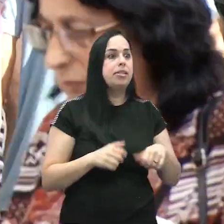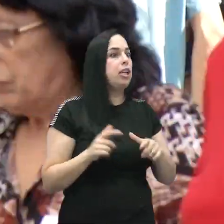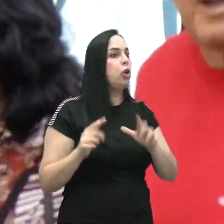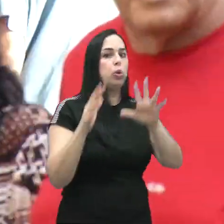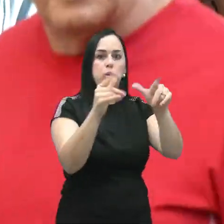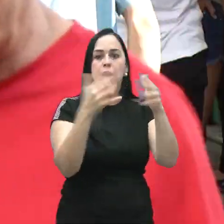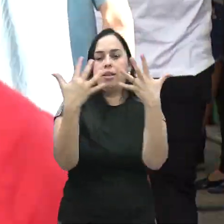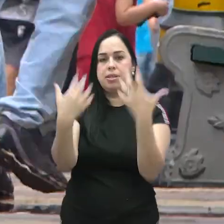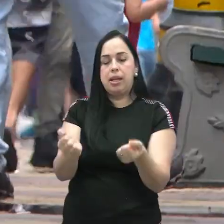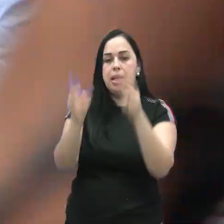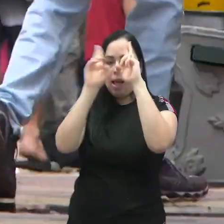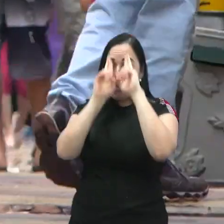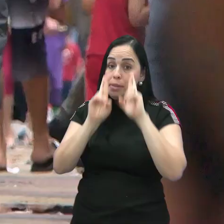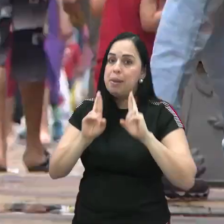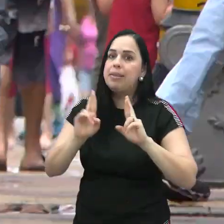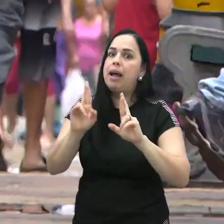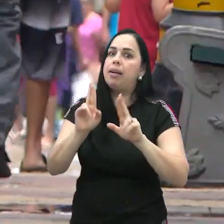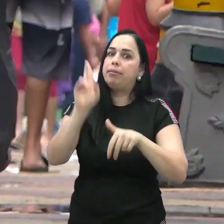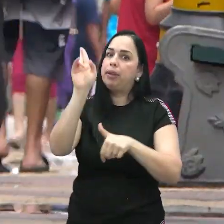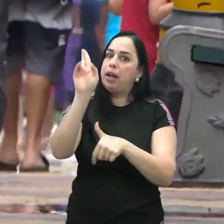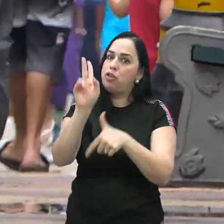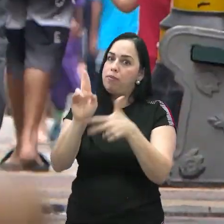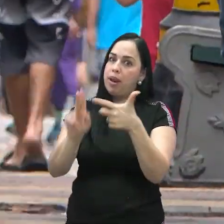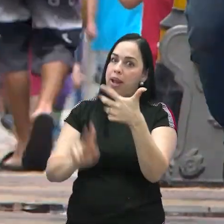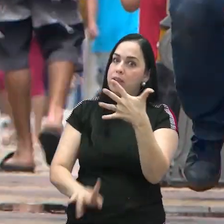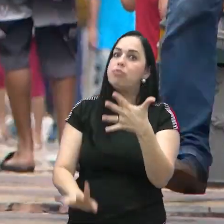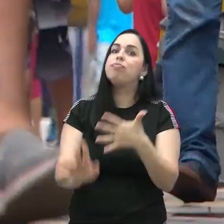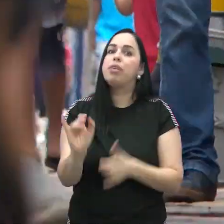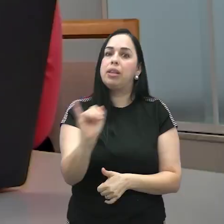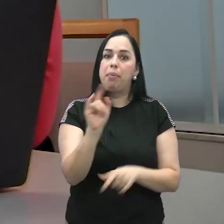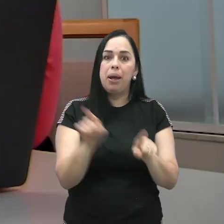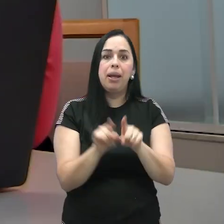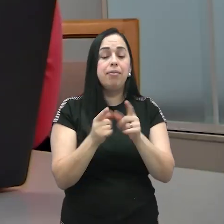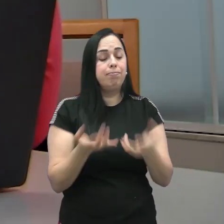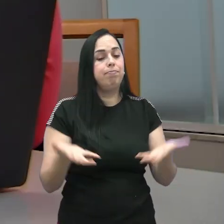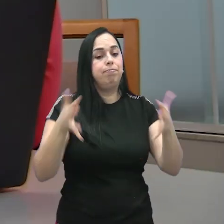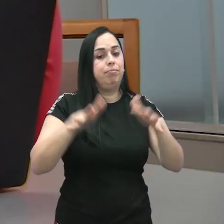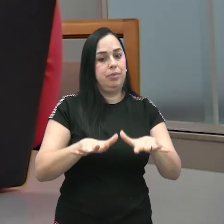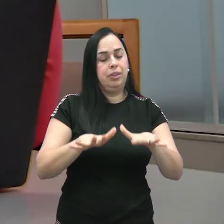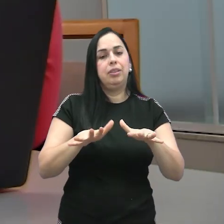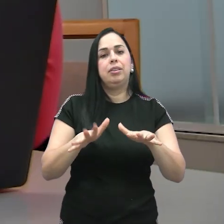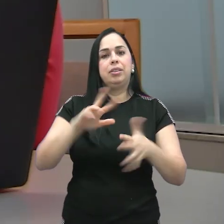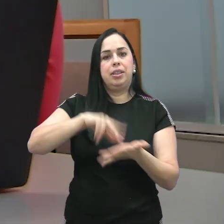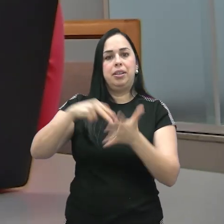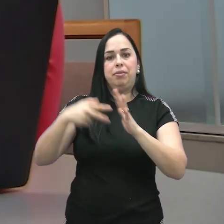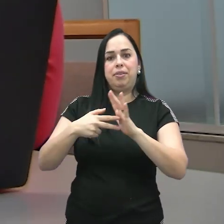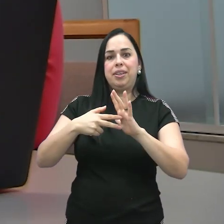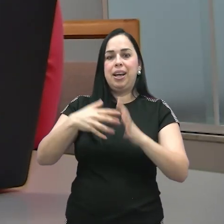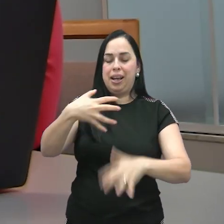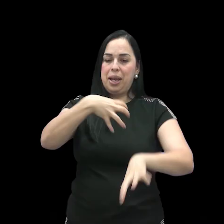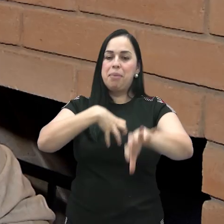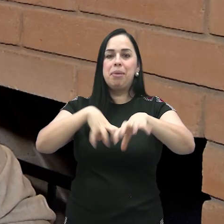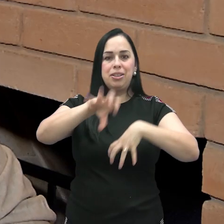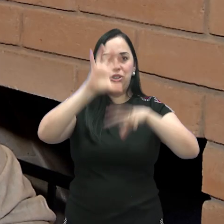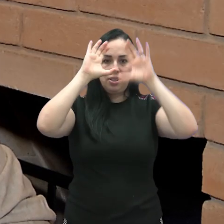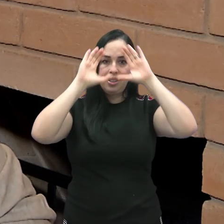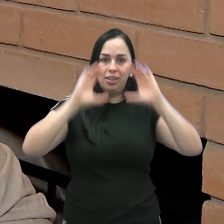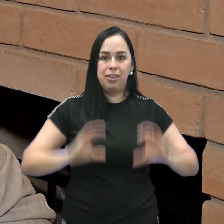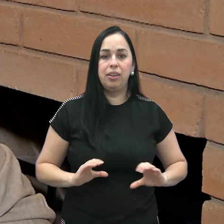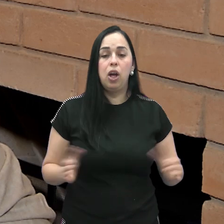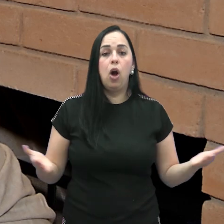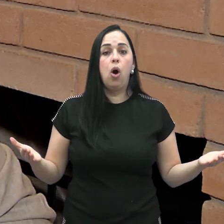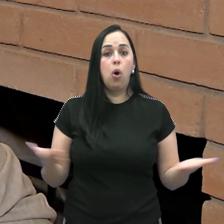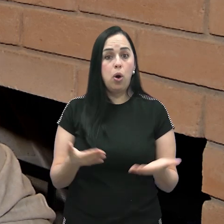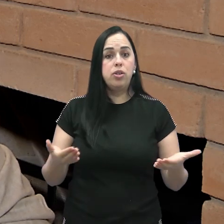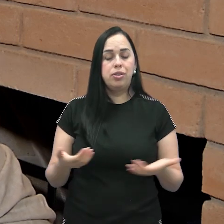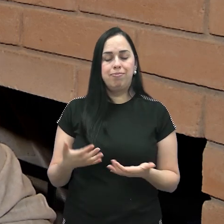todos os lugares. Respeitar as diferenças é necessário e a inclusão é um ato de cidadania. Hoje